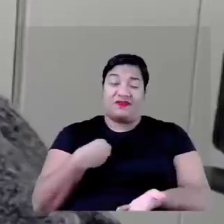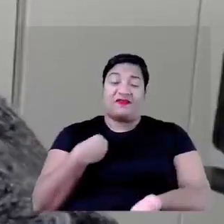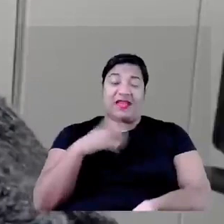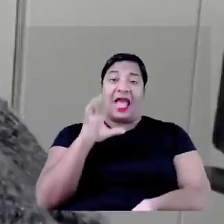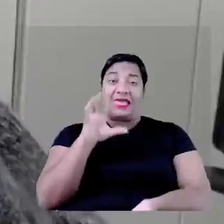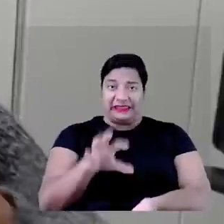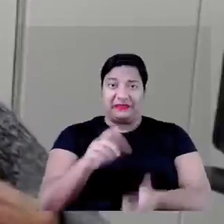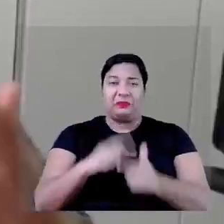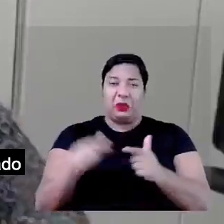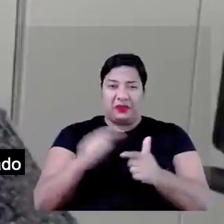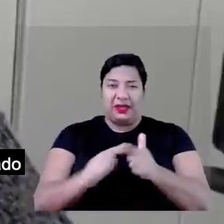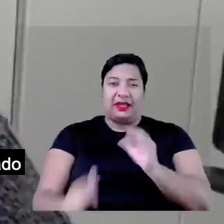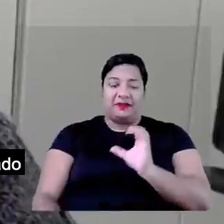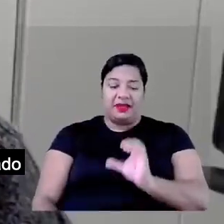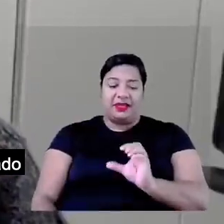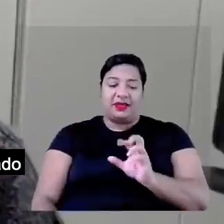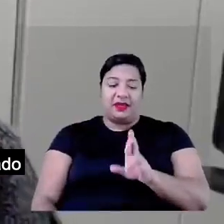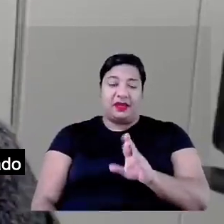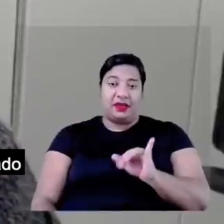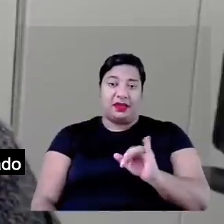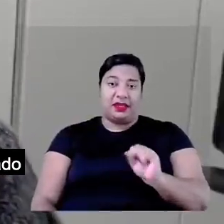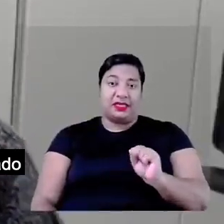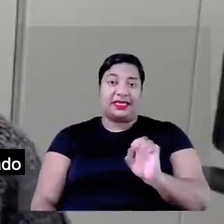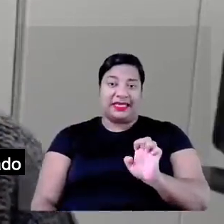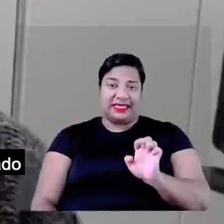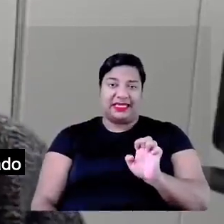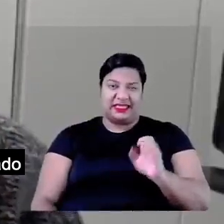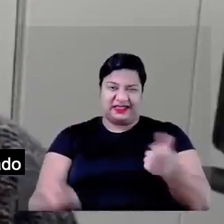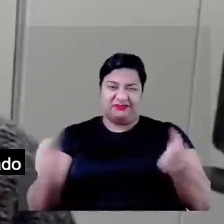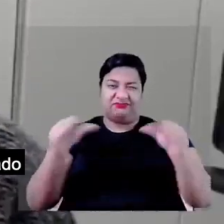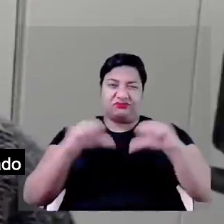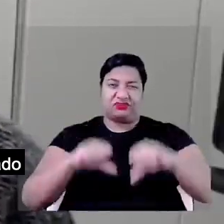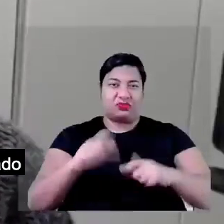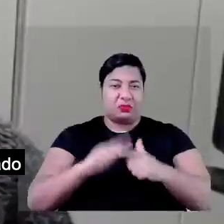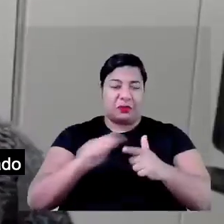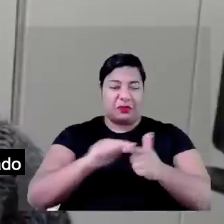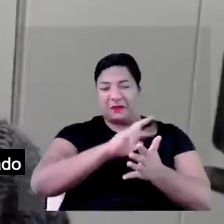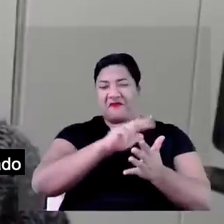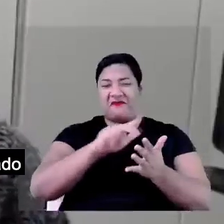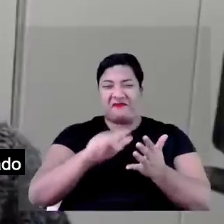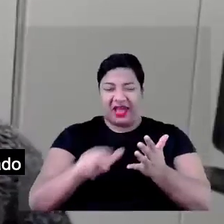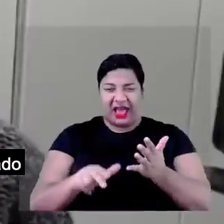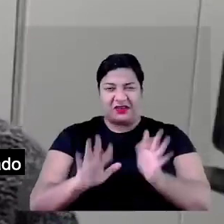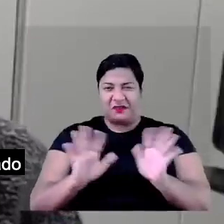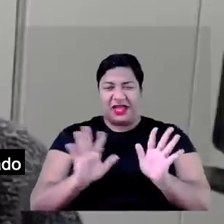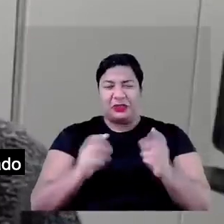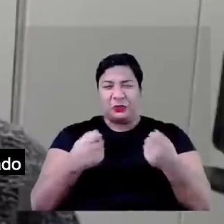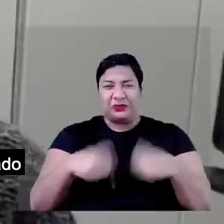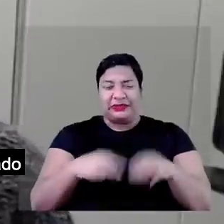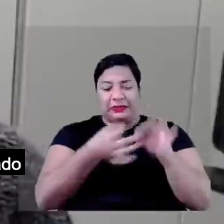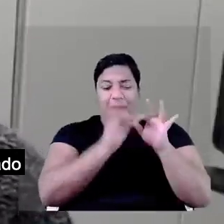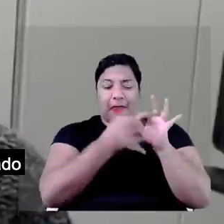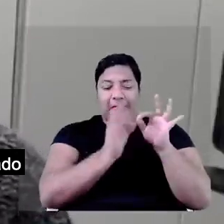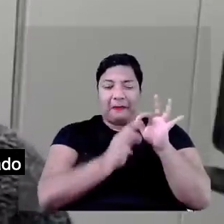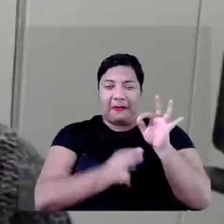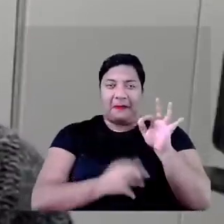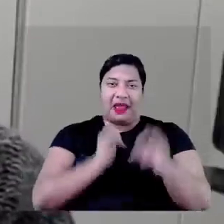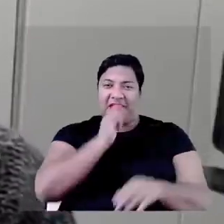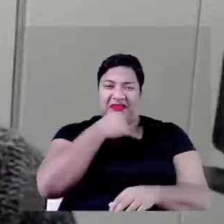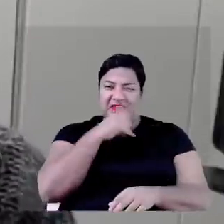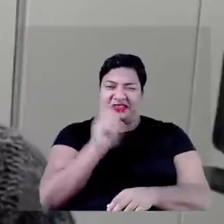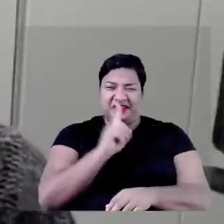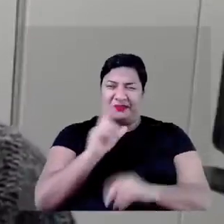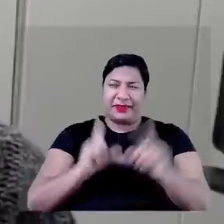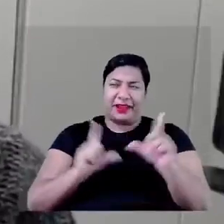crise. Não vou gastar o tempo, né, falando sobre as partes tristes, né, porque acho que a mídia já tem